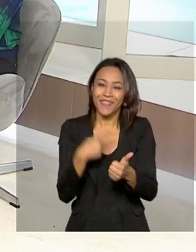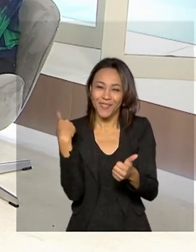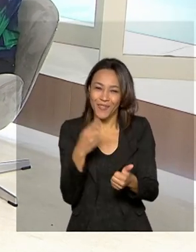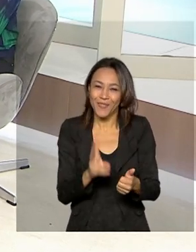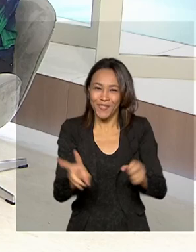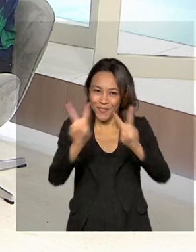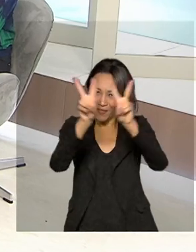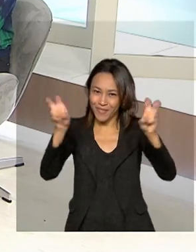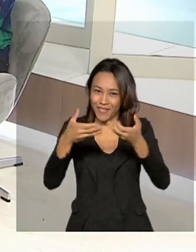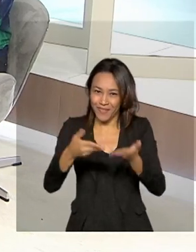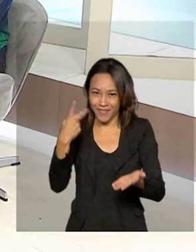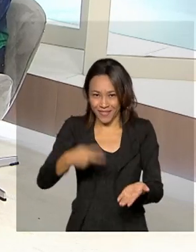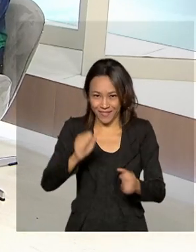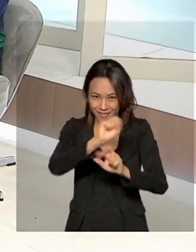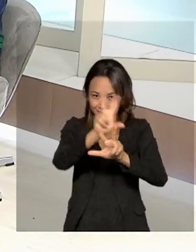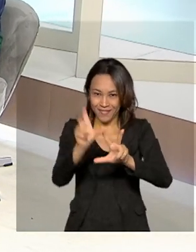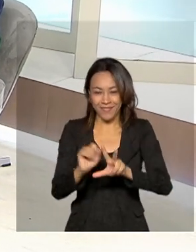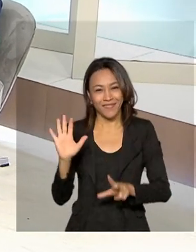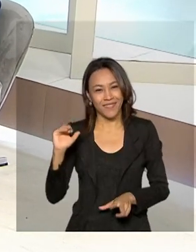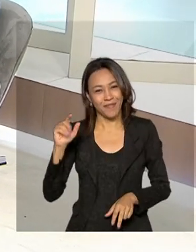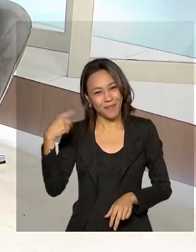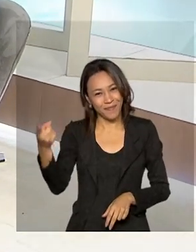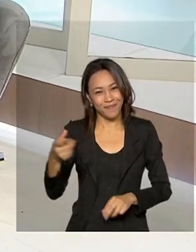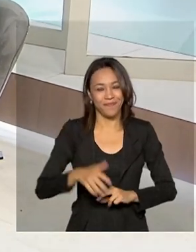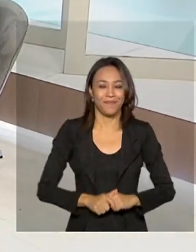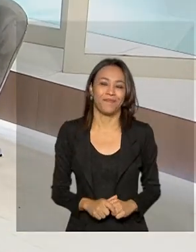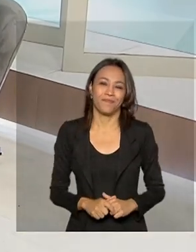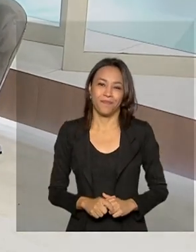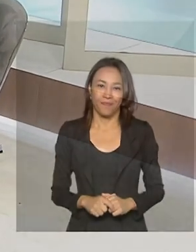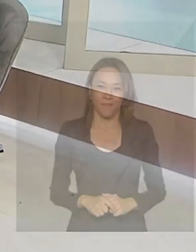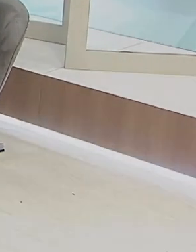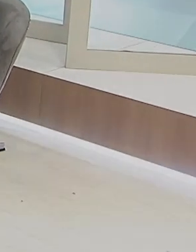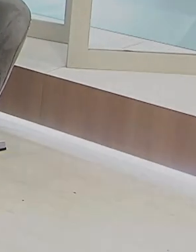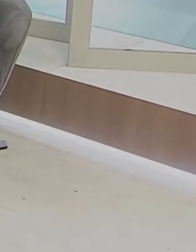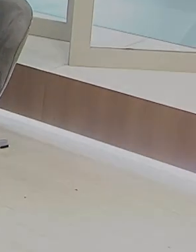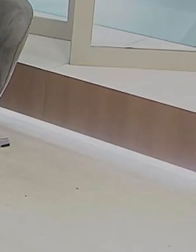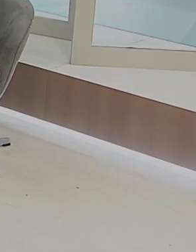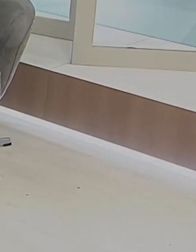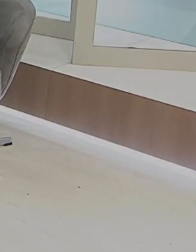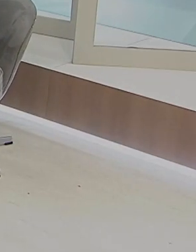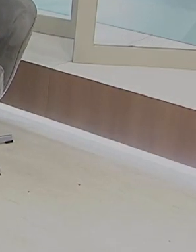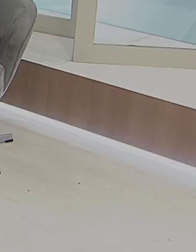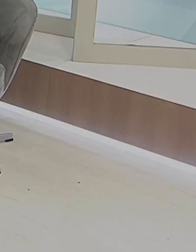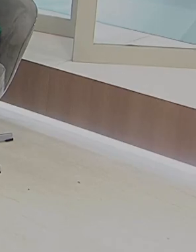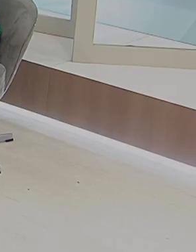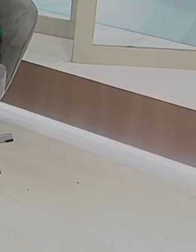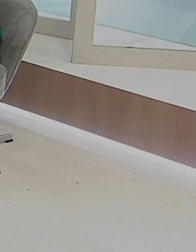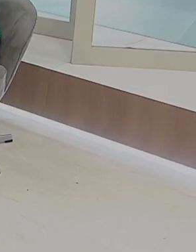pauta aqui na TV Brasil. Até o próximo programa. Yeah.